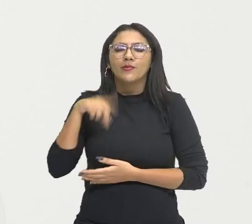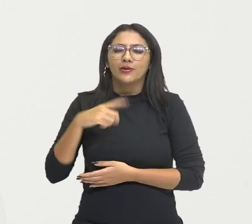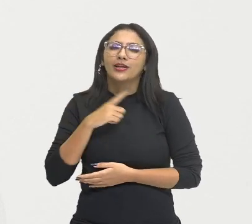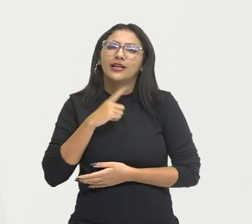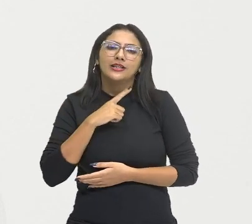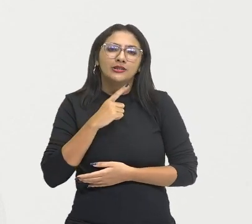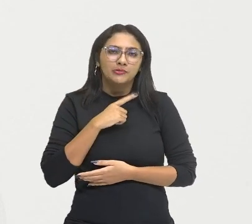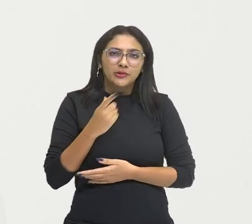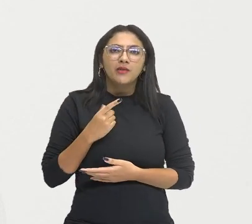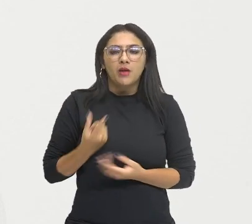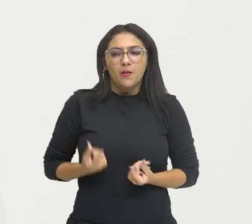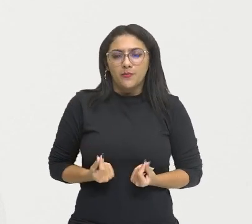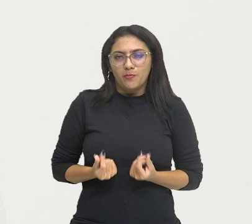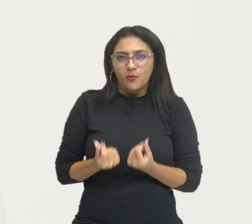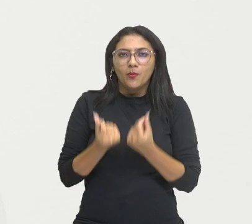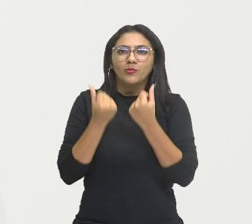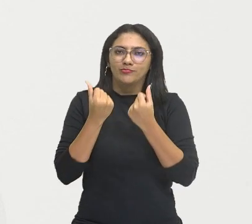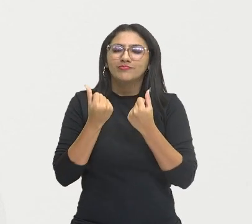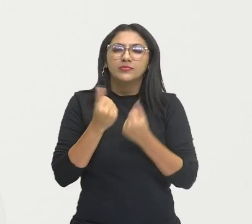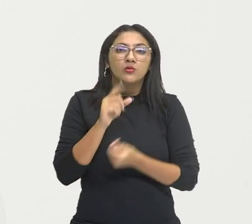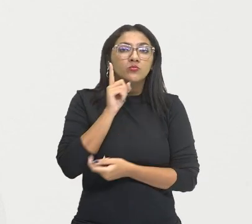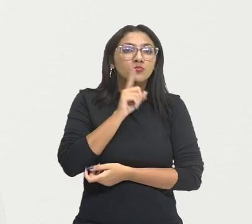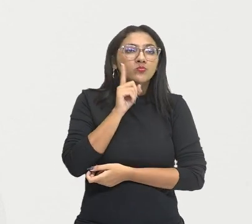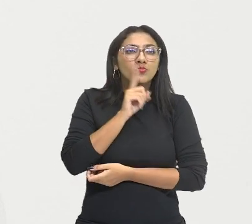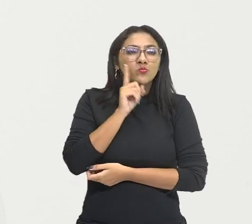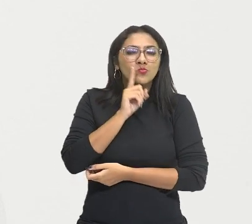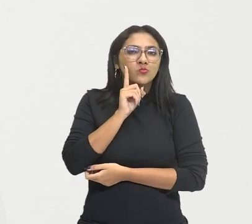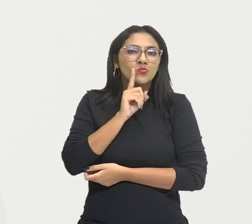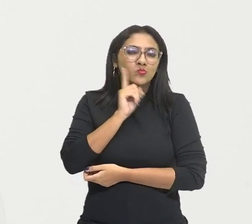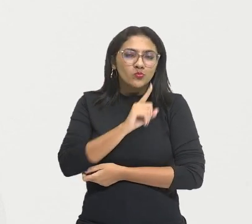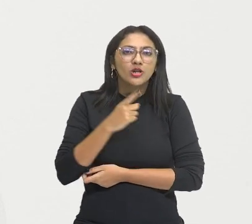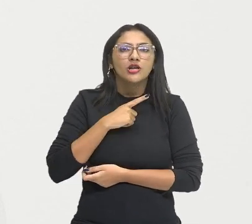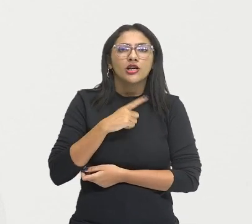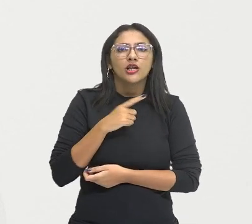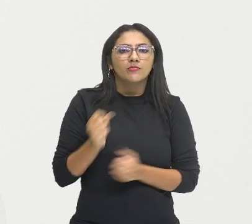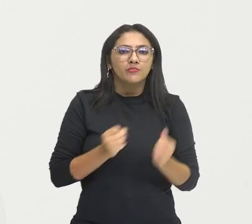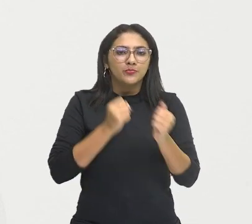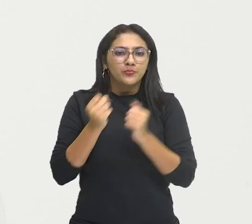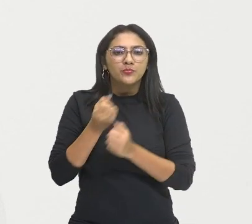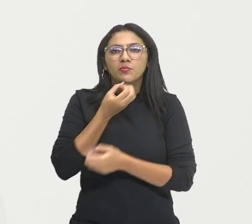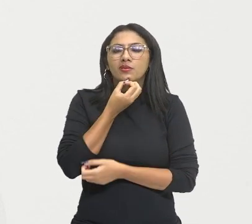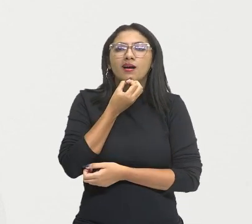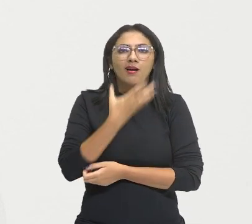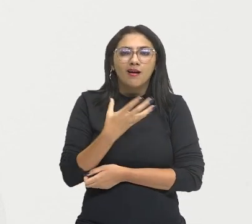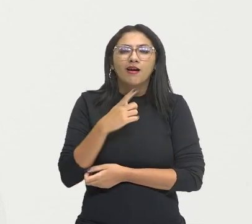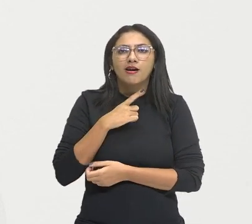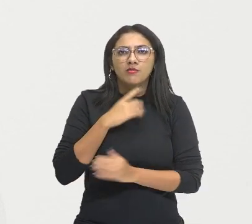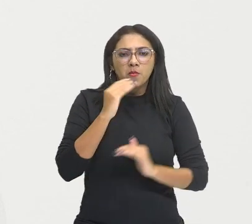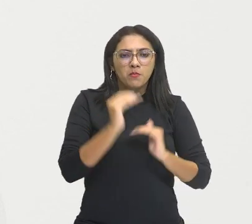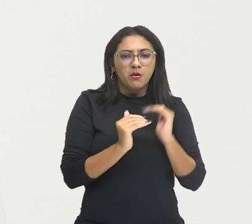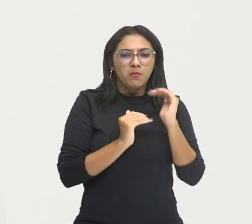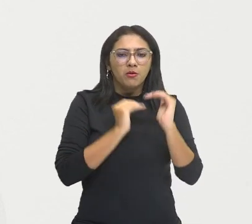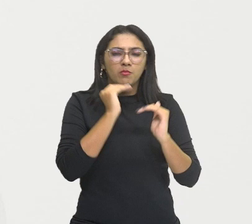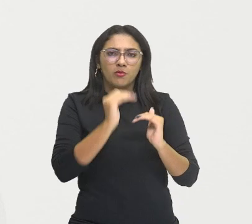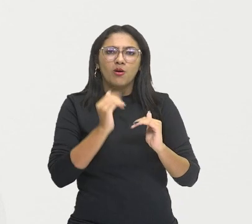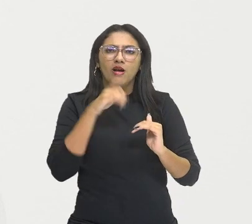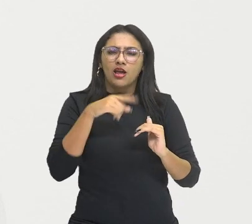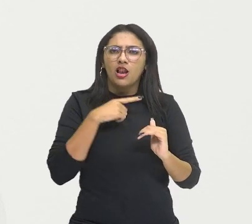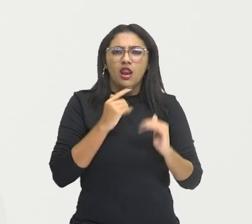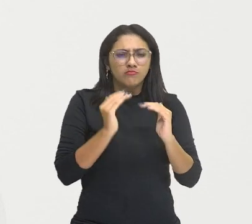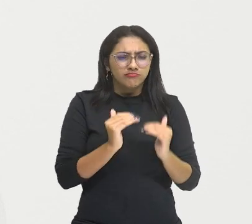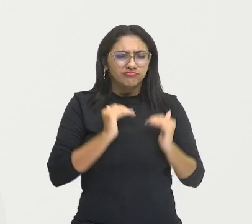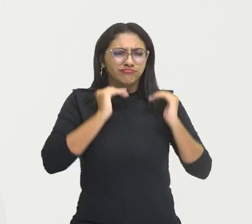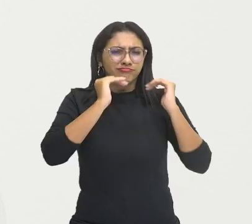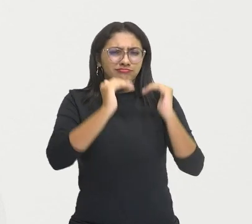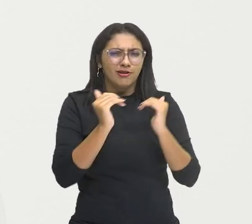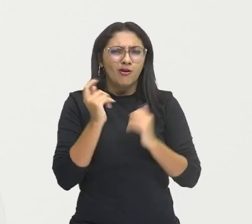bons lucros, tá, turma? E os Estados Unidos se consolidou ali e foi, na realidade, se consolidando como uma das maiores economias